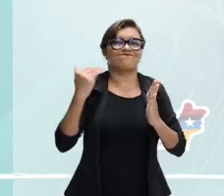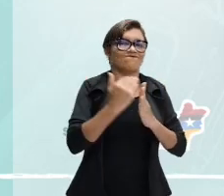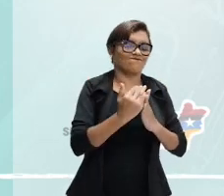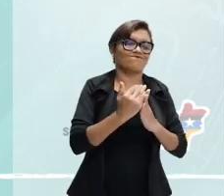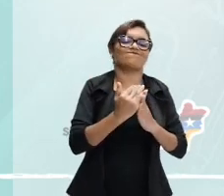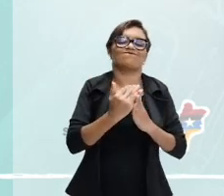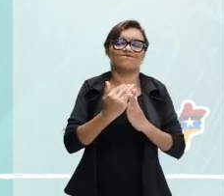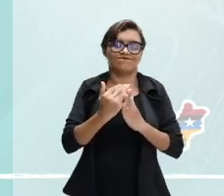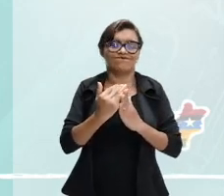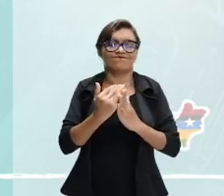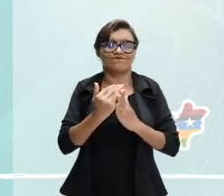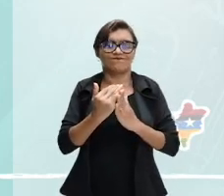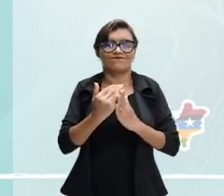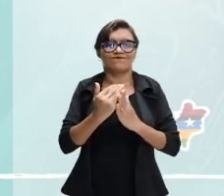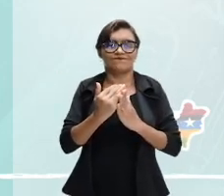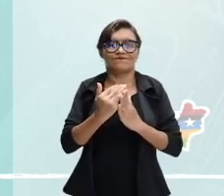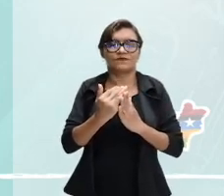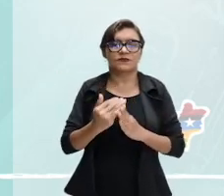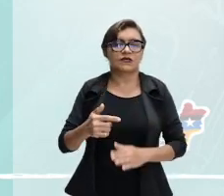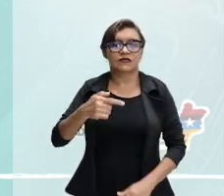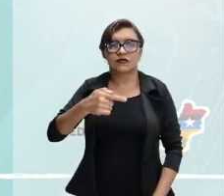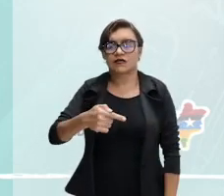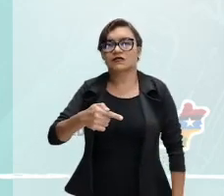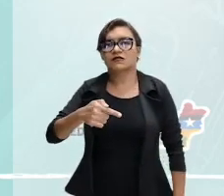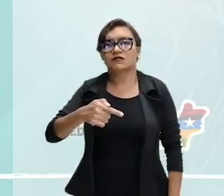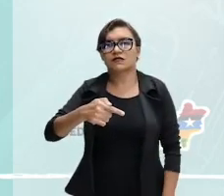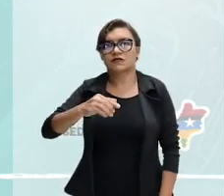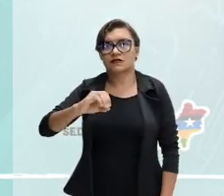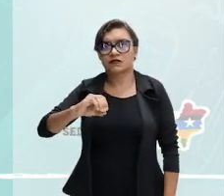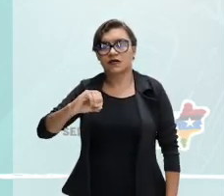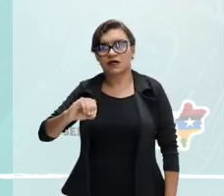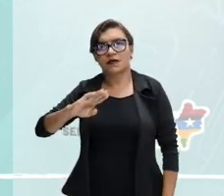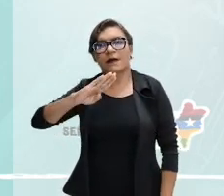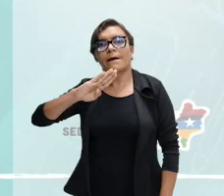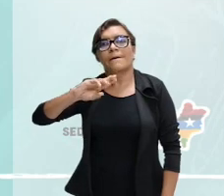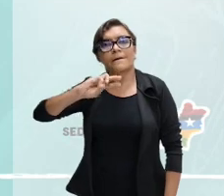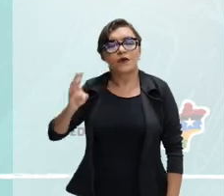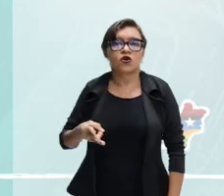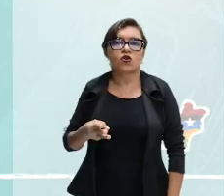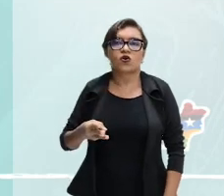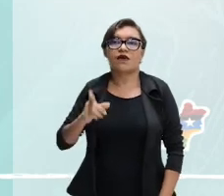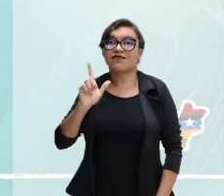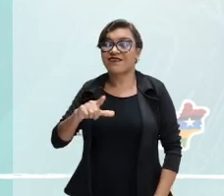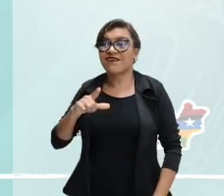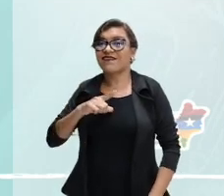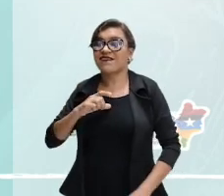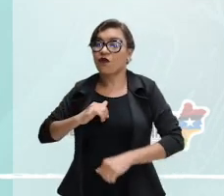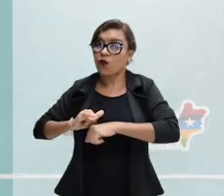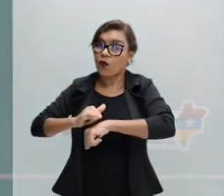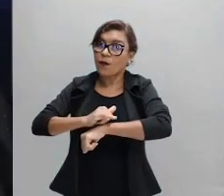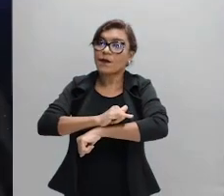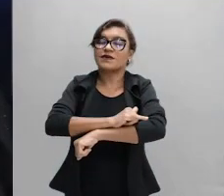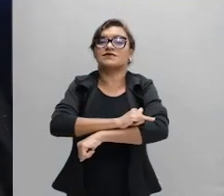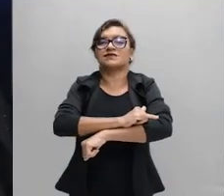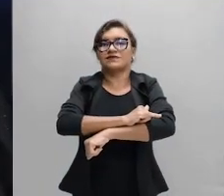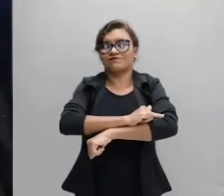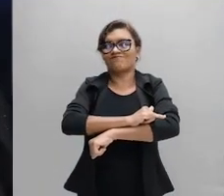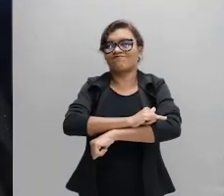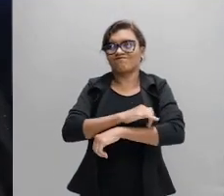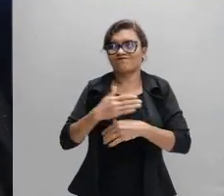que 700 milhões de pessoas estão com obesidade. Dessas 700 milhões de pessoas com